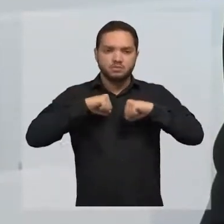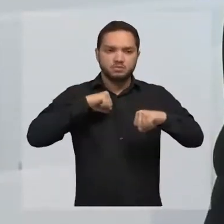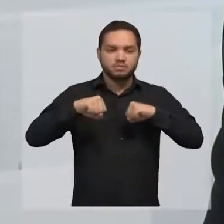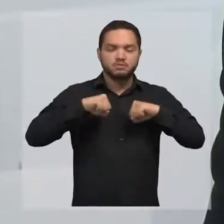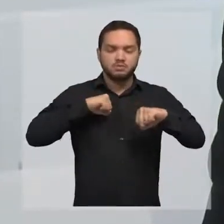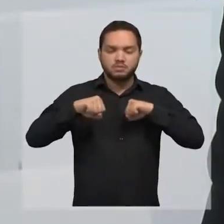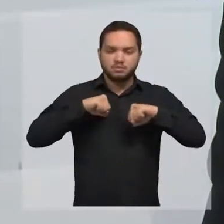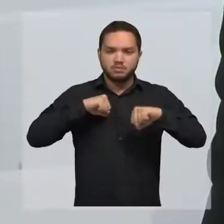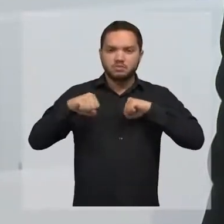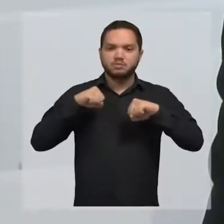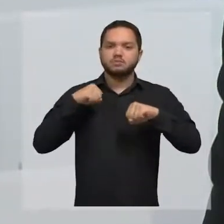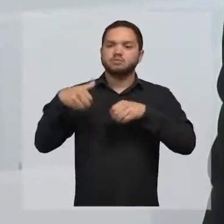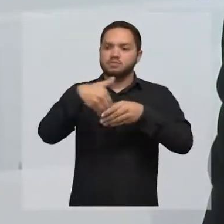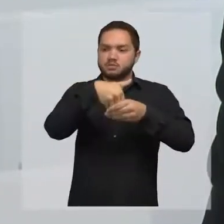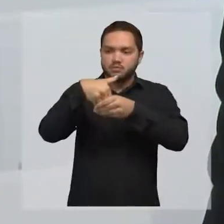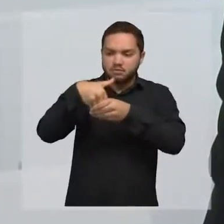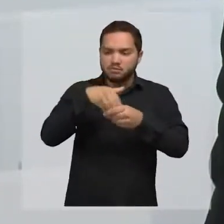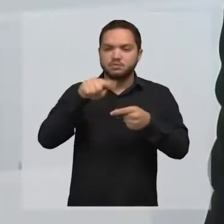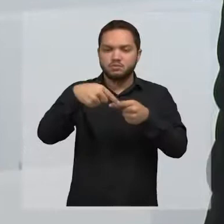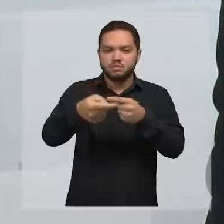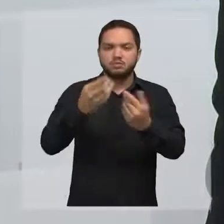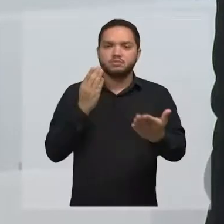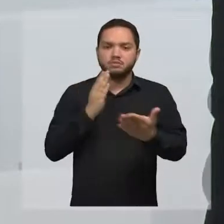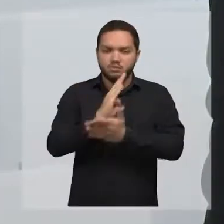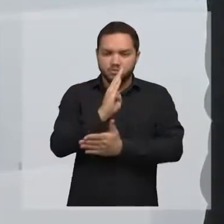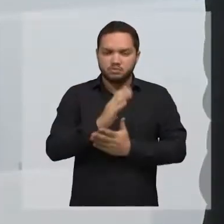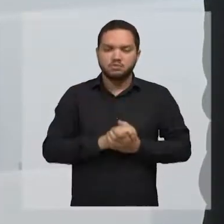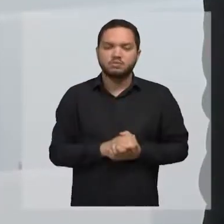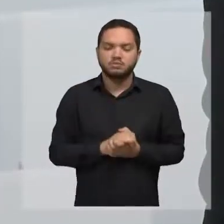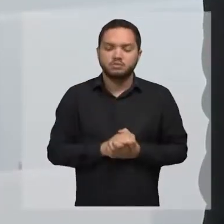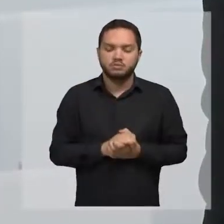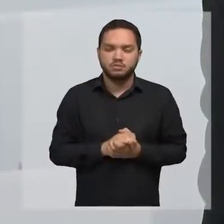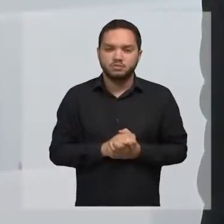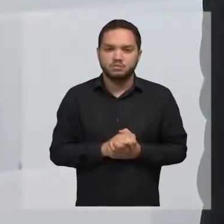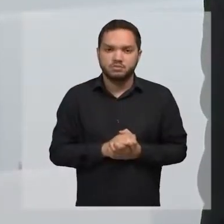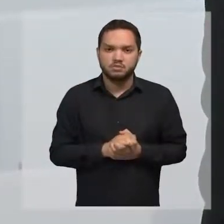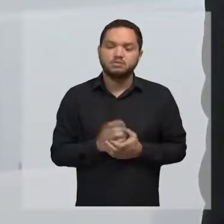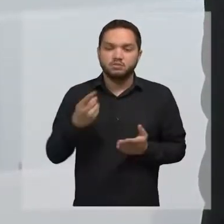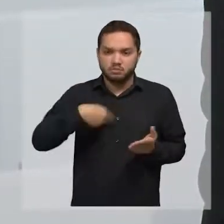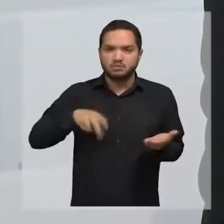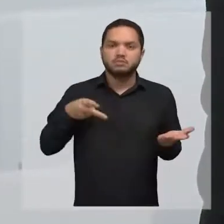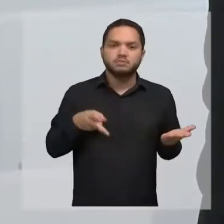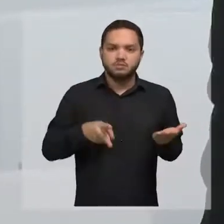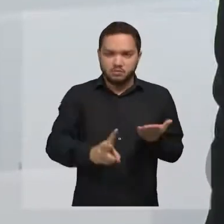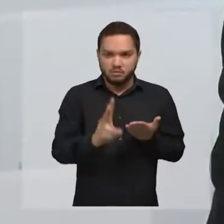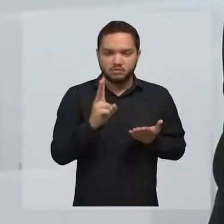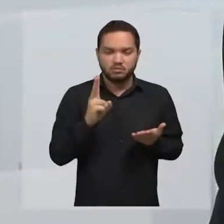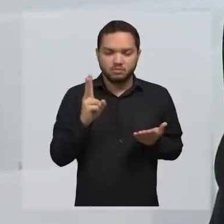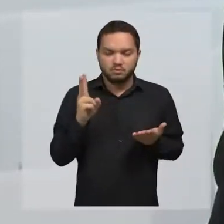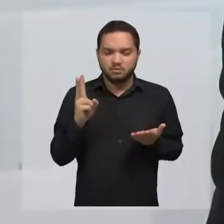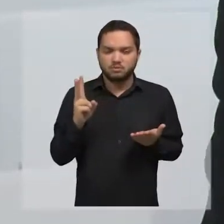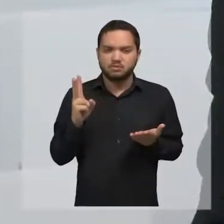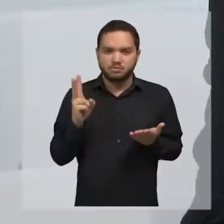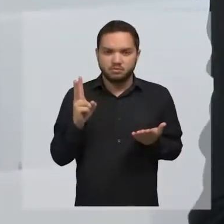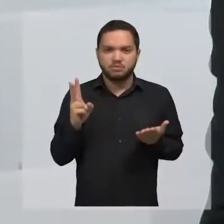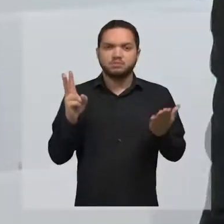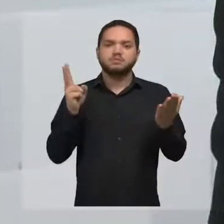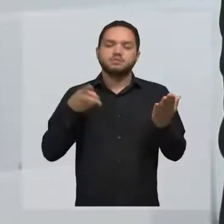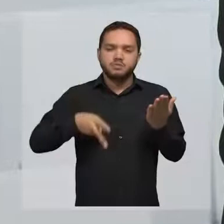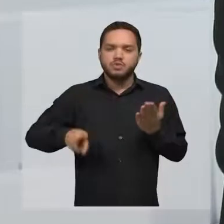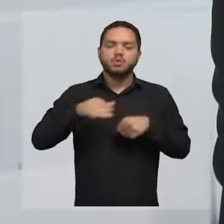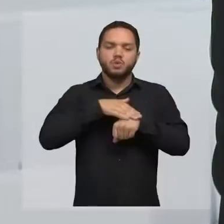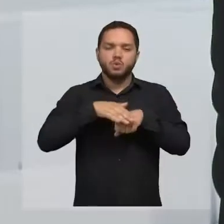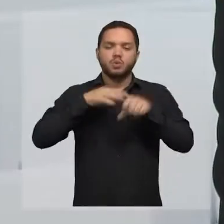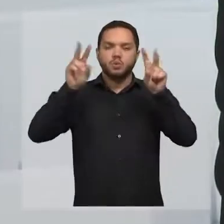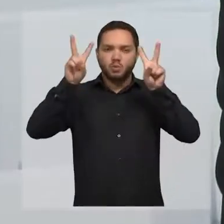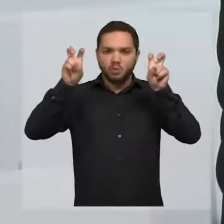debater, fazê-los tramitar e aprová-los, né? E a gente continua dentro deste